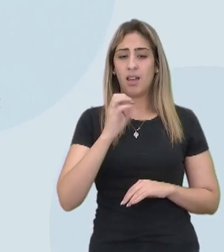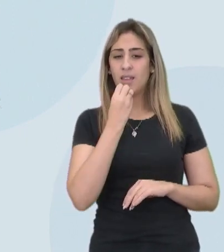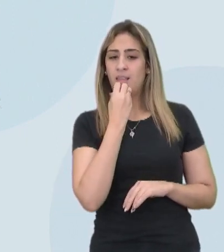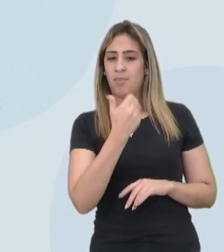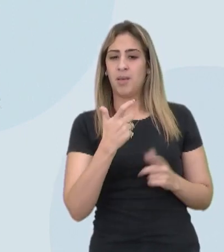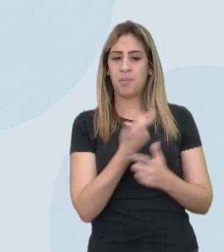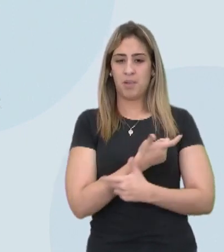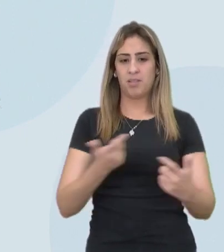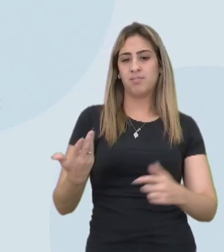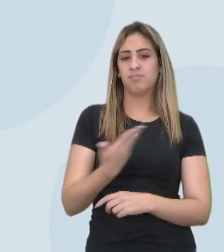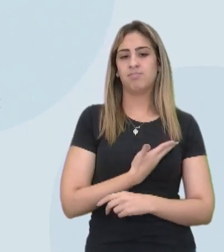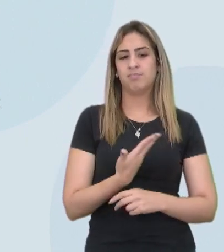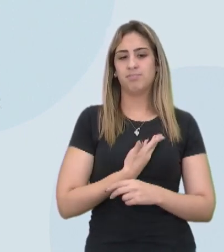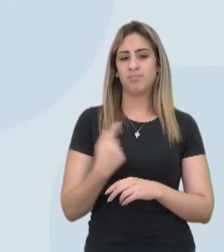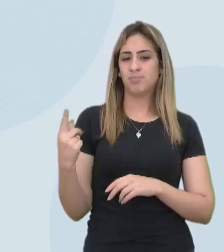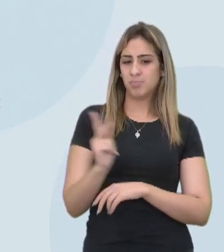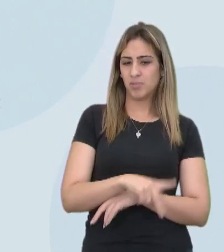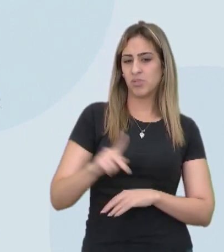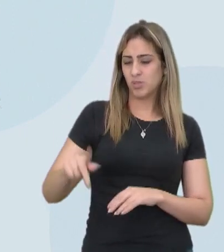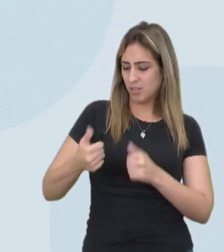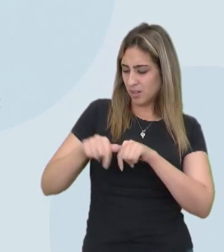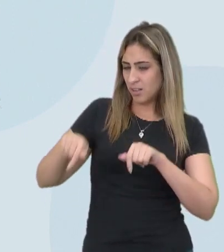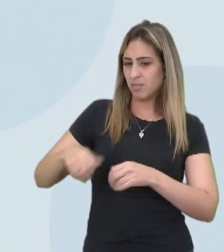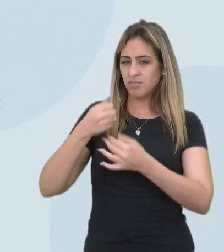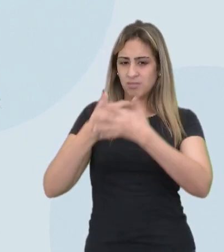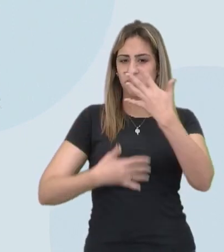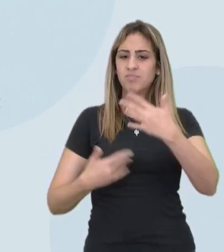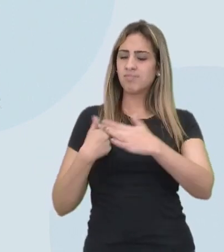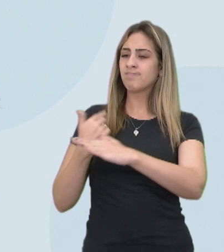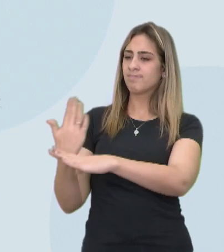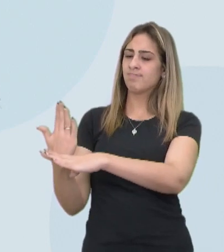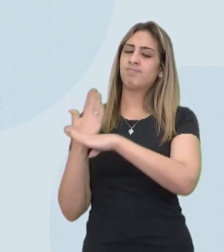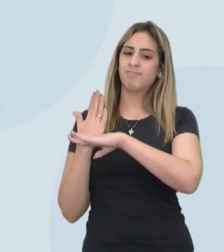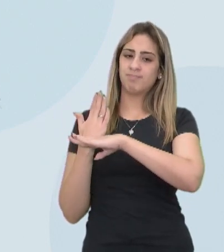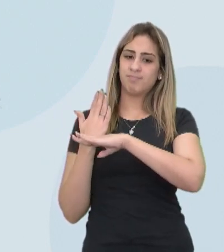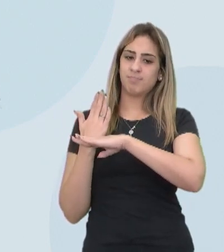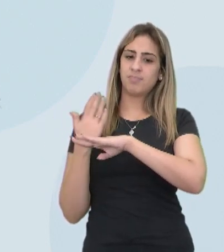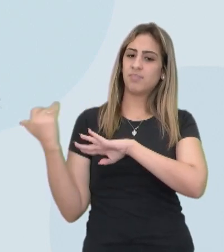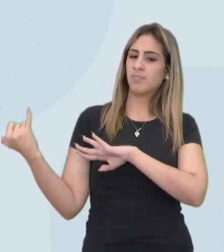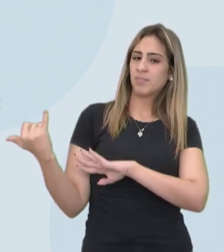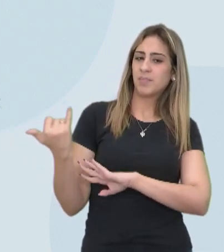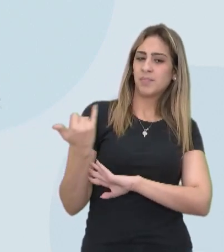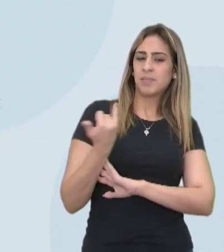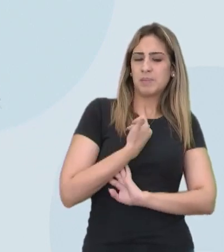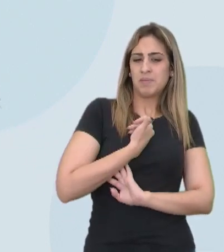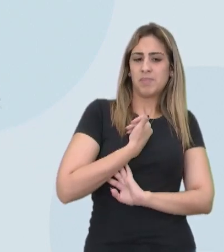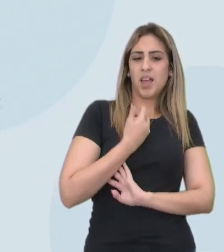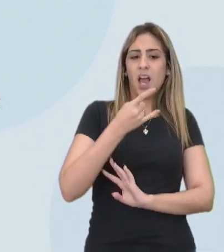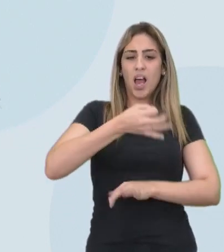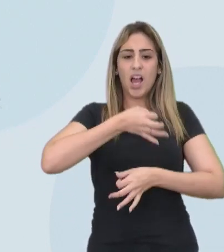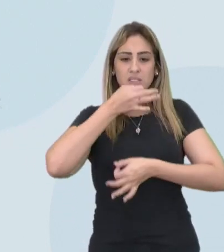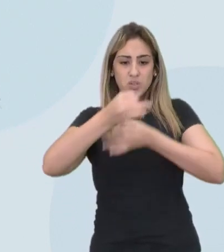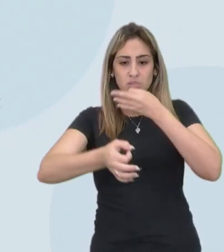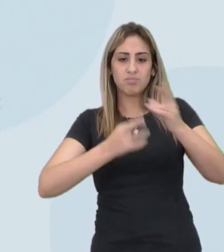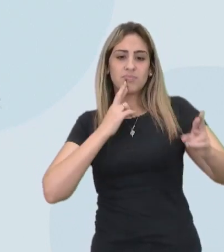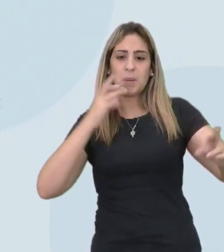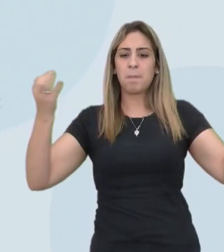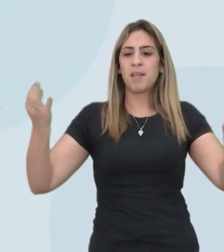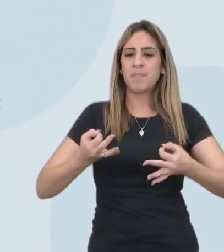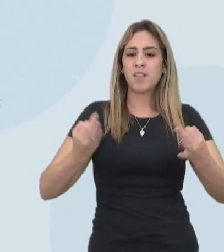que a maioria dos colegas, os professores que estavam no chat, se posicionaram e falaram que o assunto